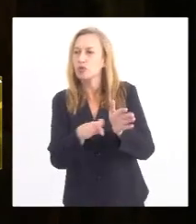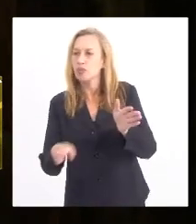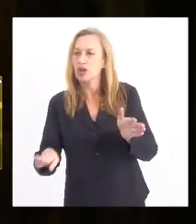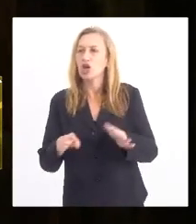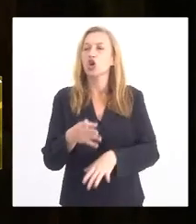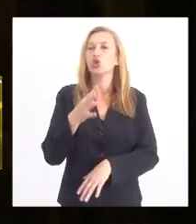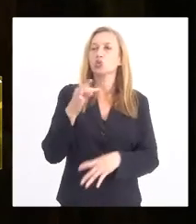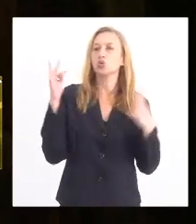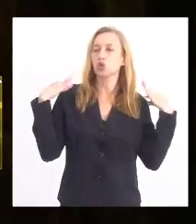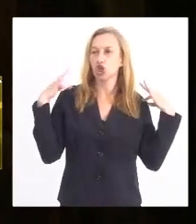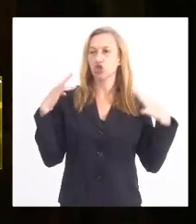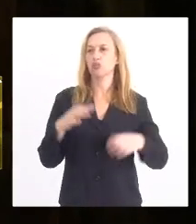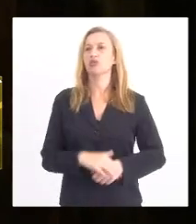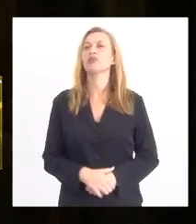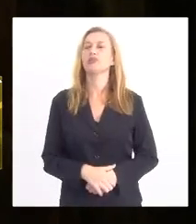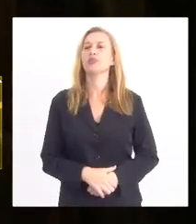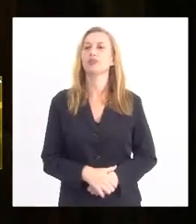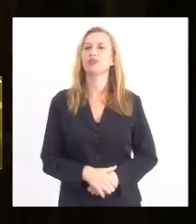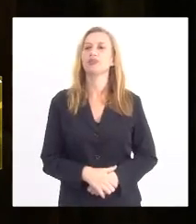ser perenemente